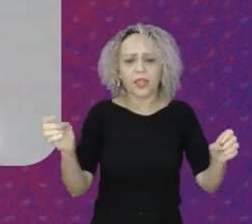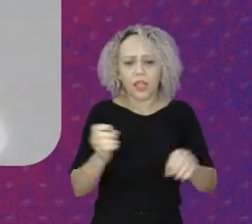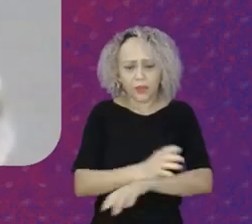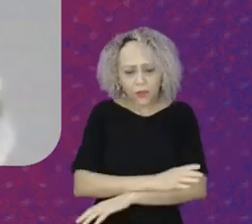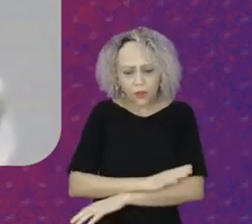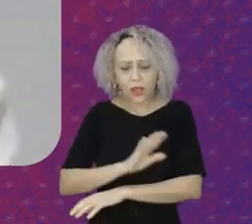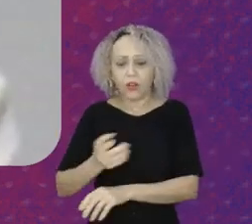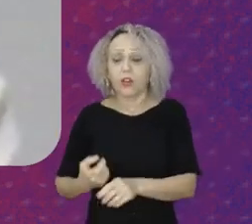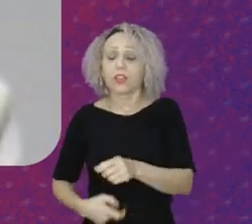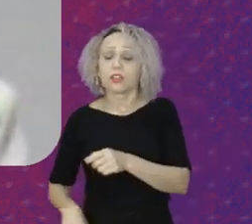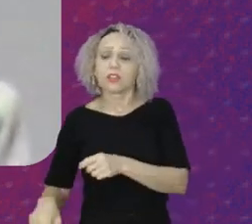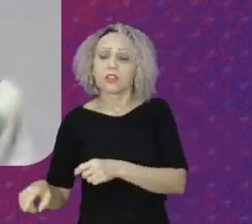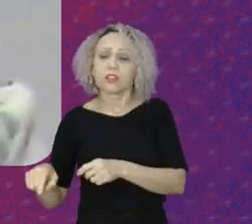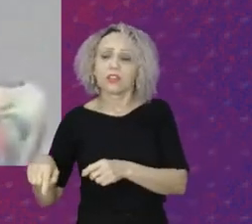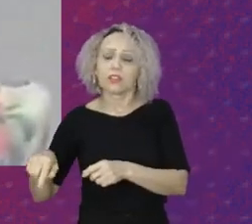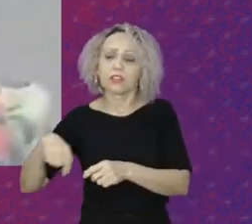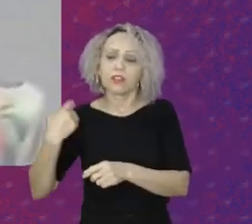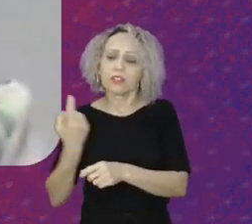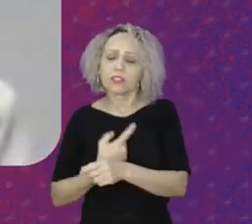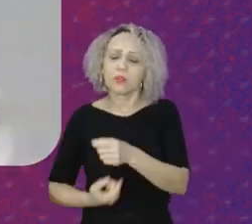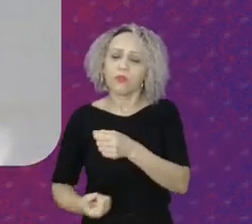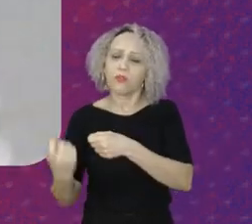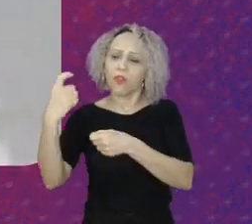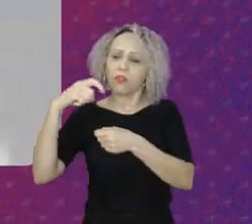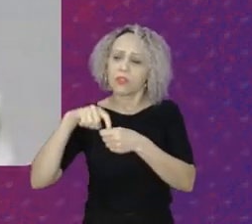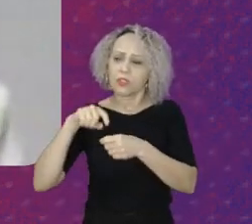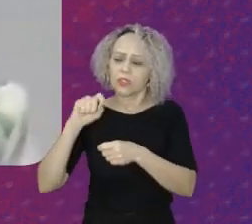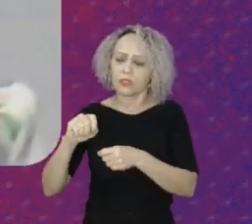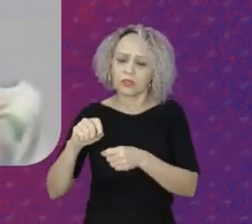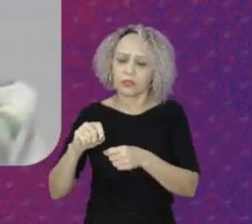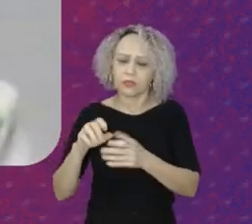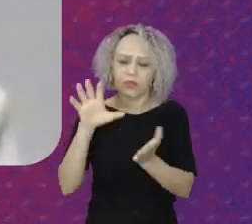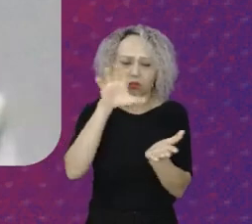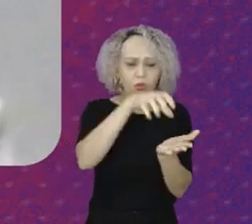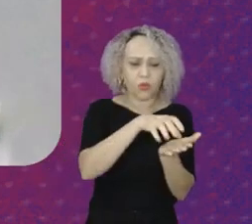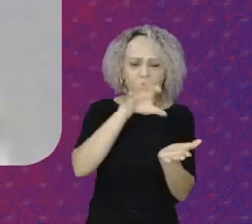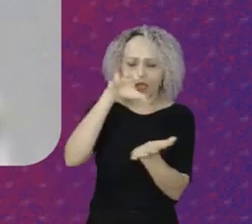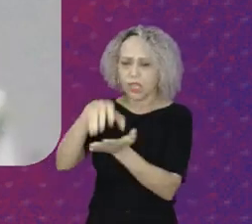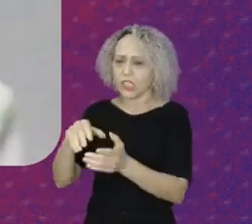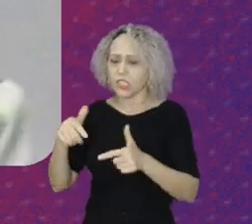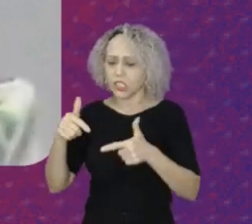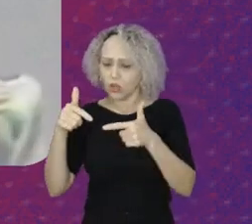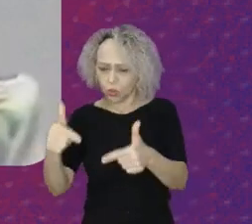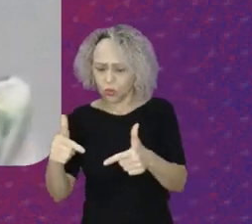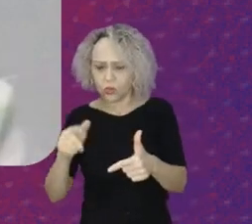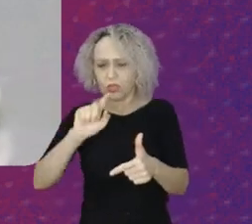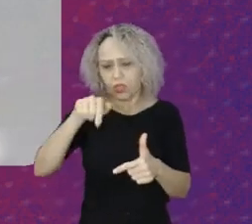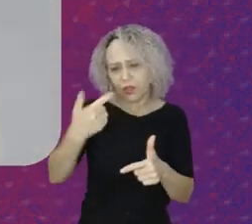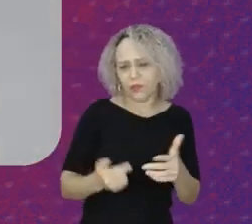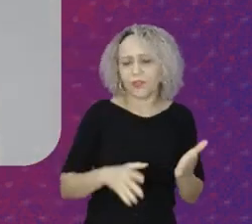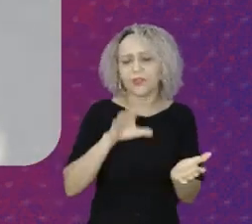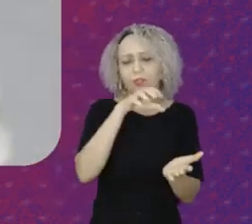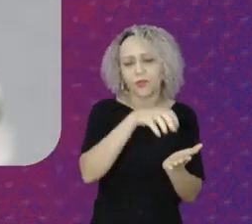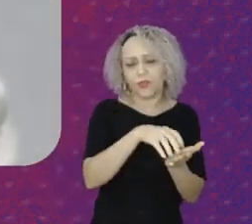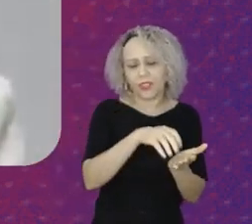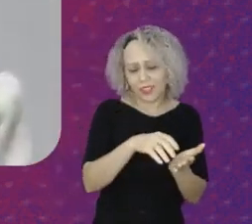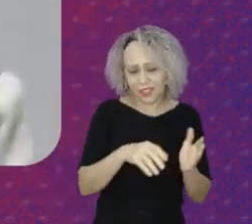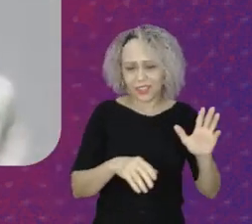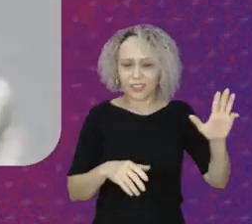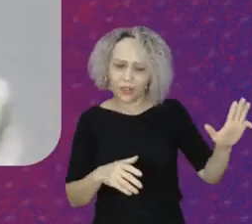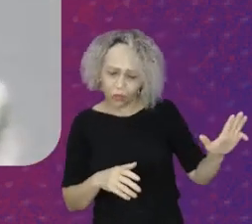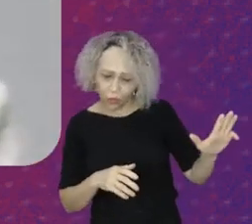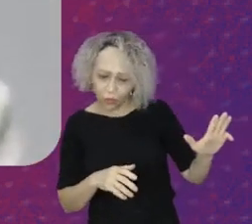os nossos comitês. Esses comitês que foram inicialmente os comitês de luta, depois viraram os comitês de Lula e agora serão os